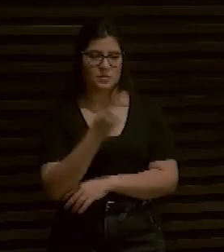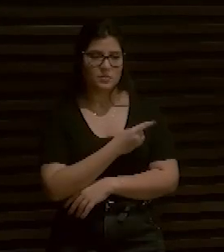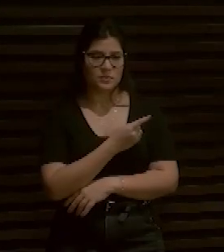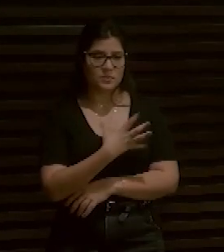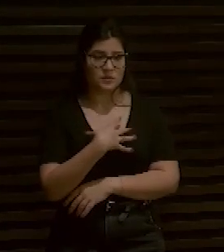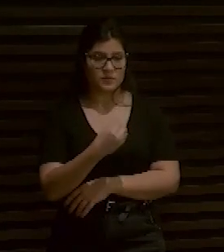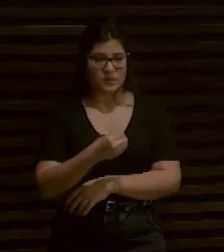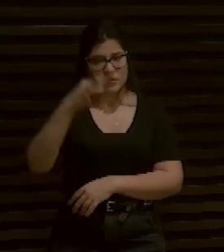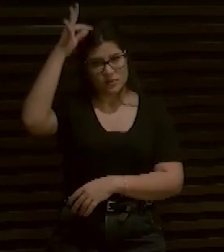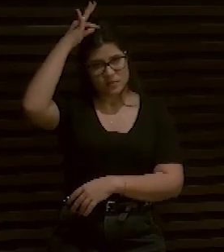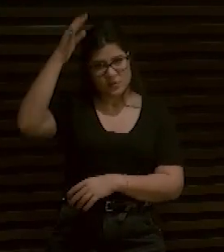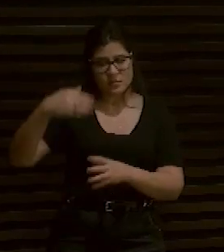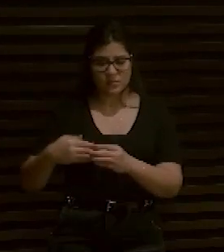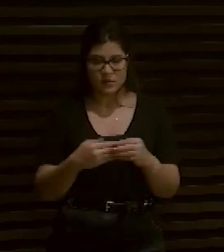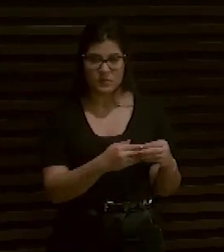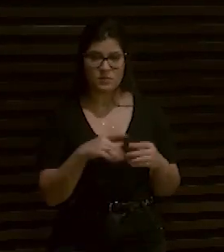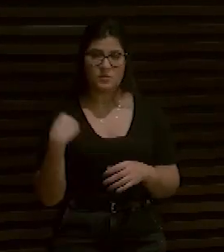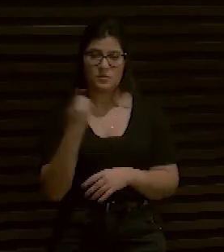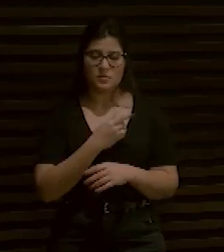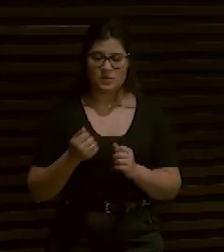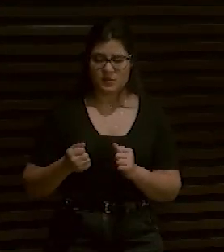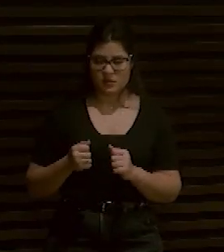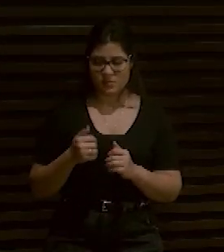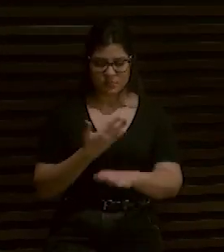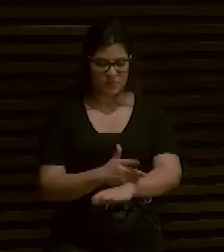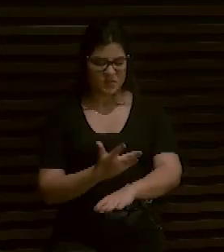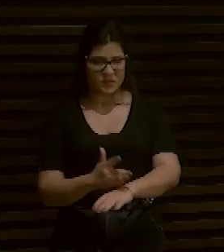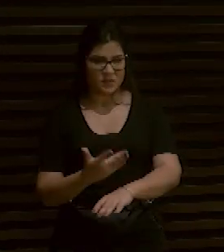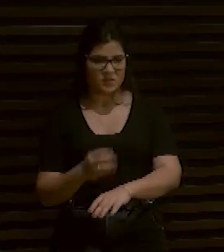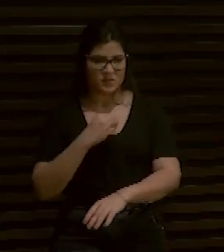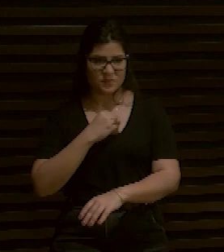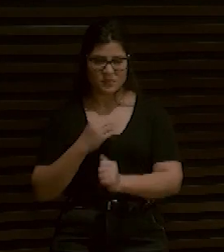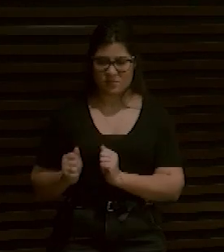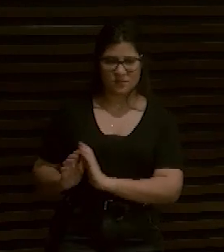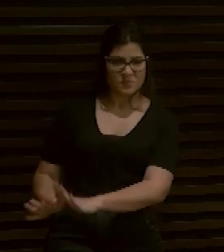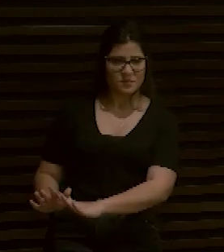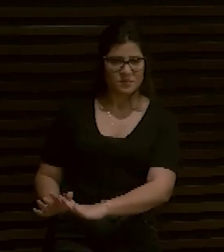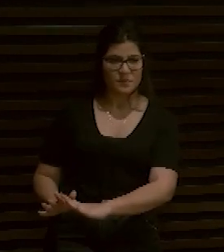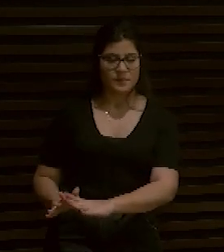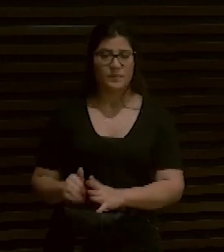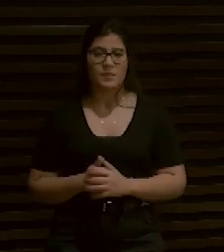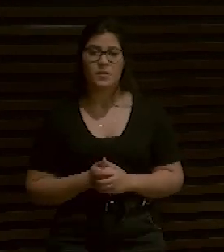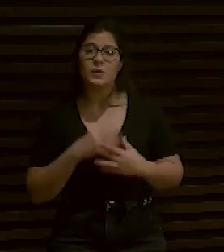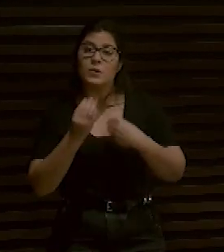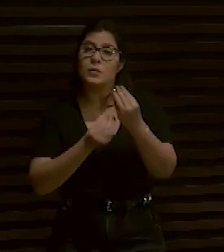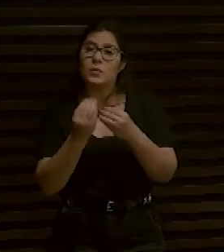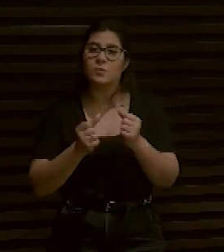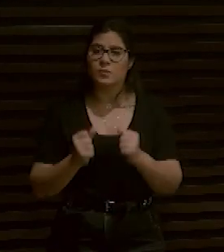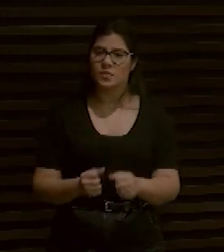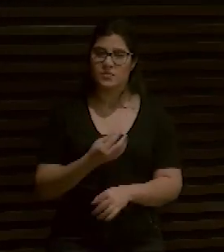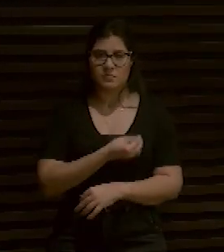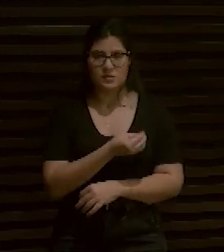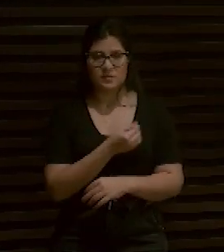nós vamos abandonando essas práticas. E aí você pode estar perguntando, tá, Guilherme, beleza, isso é lindo, maravilhoso, mas como que eu posso viver